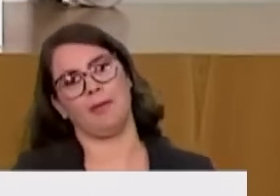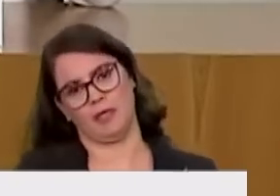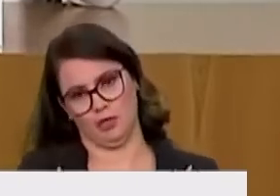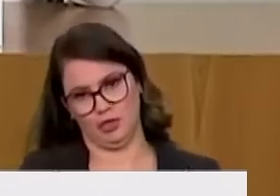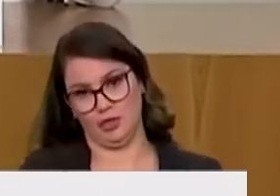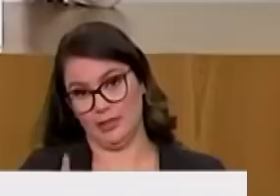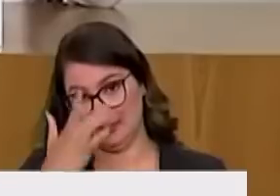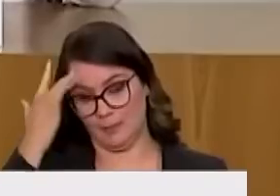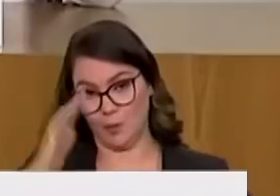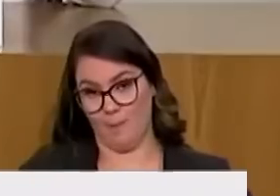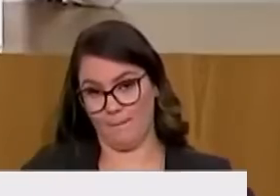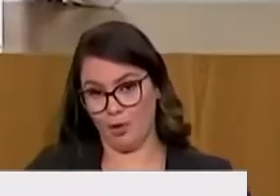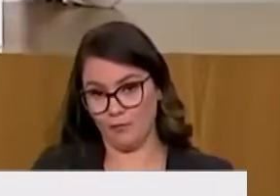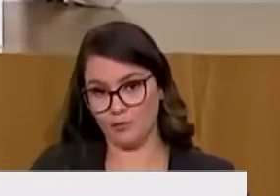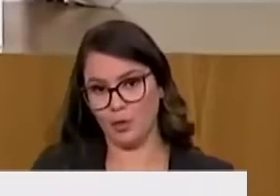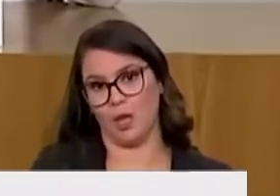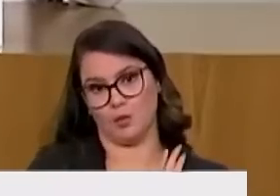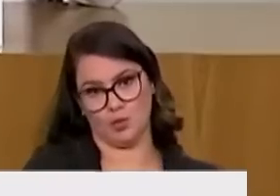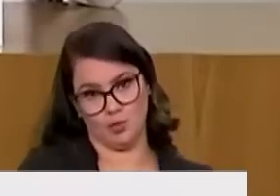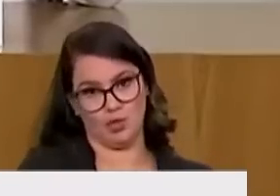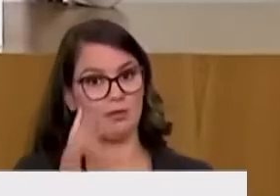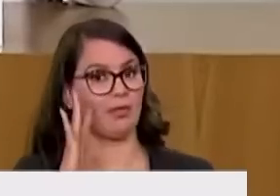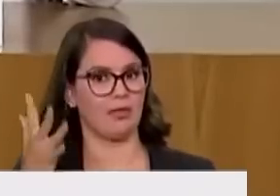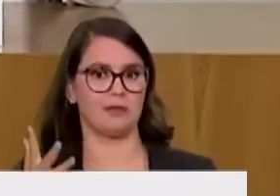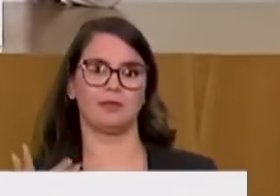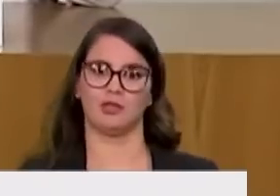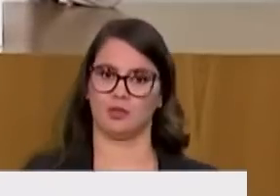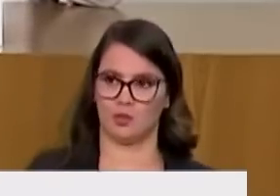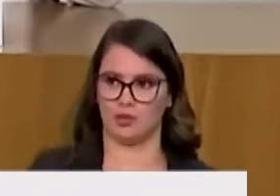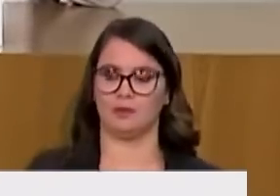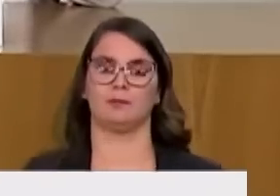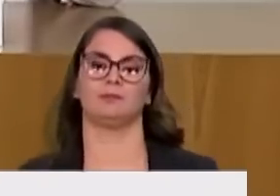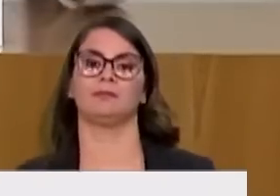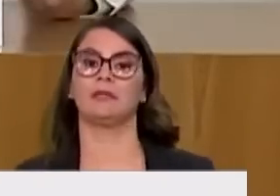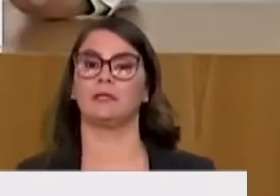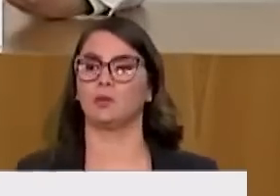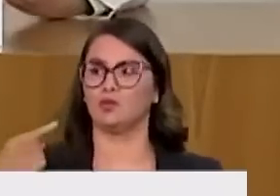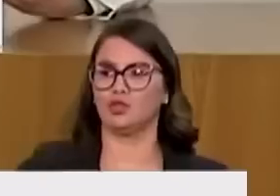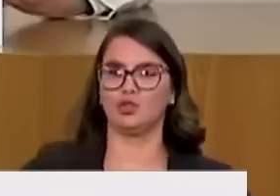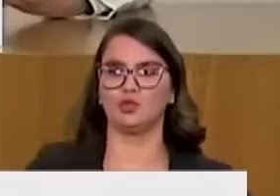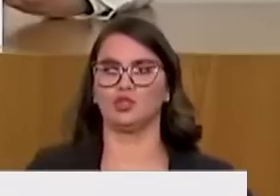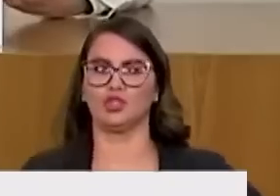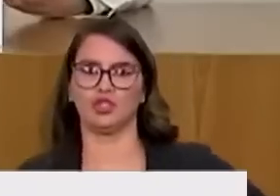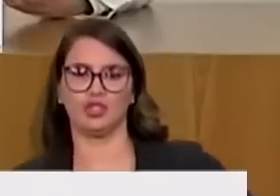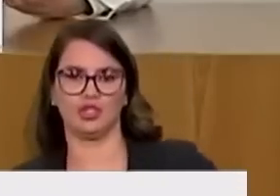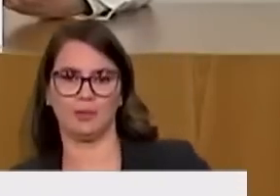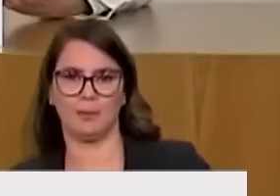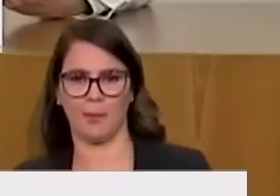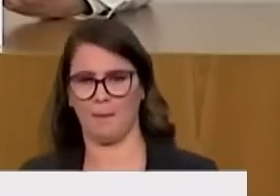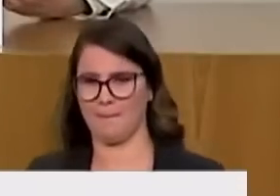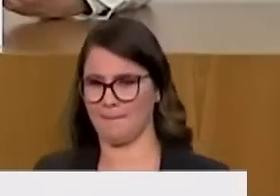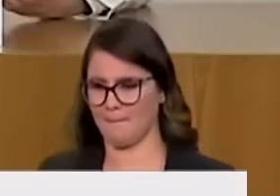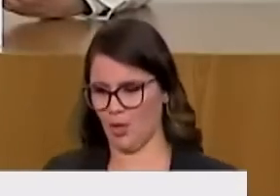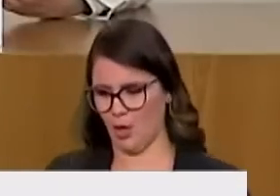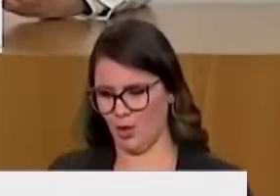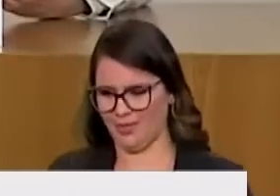do cirurgião e da experiência do cirurgião que decide operar. Então, discutir tipos de prótese é um